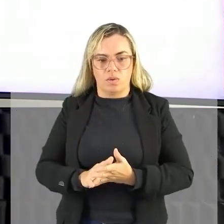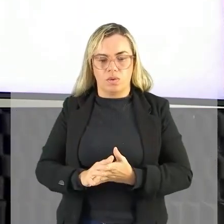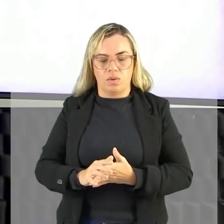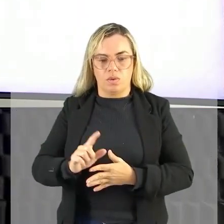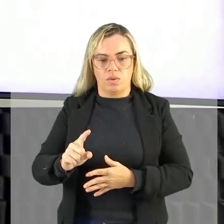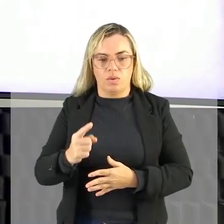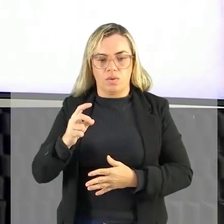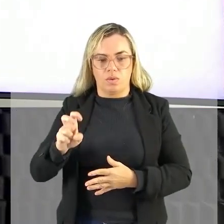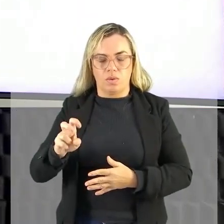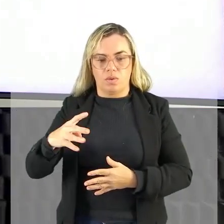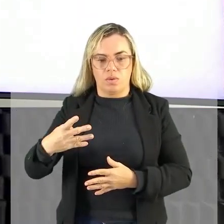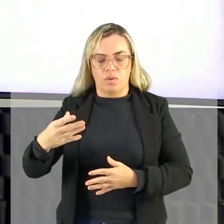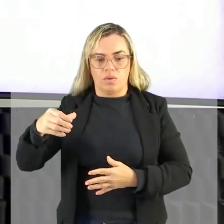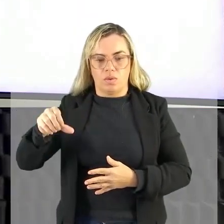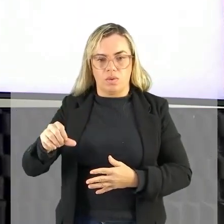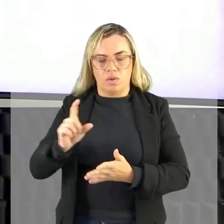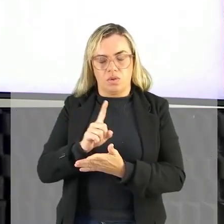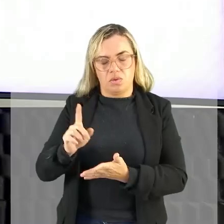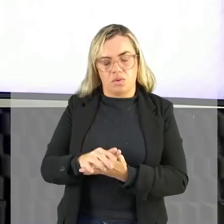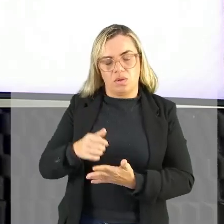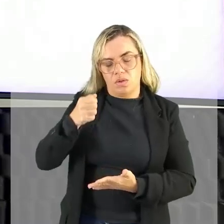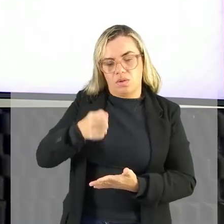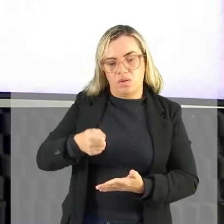1549, né? A gente não é obrigado a saber,